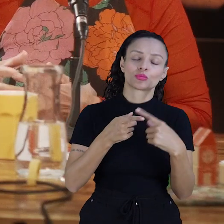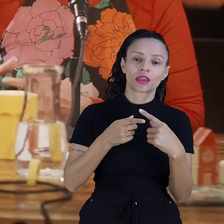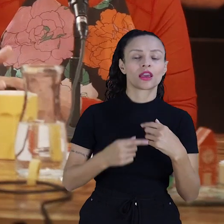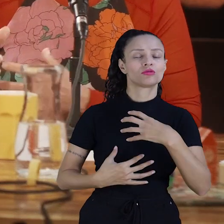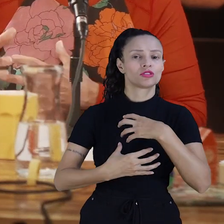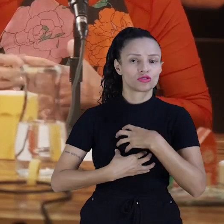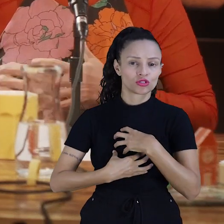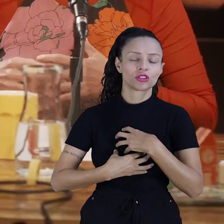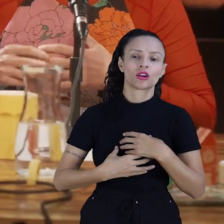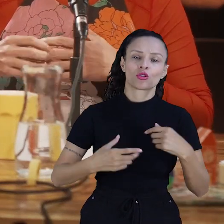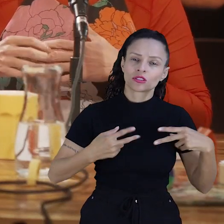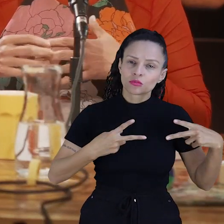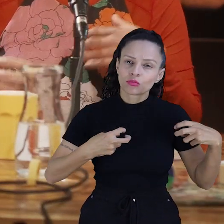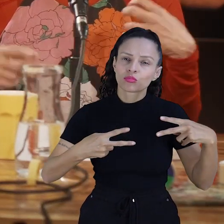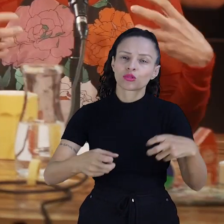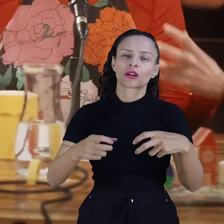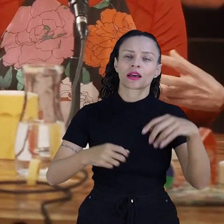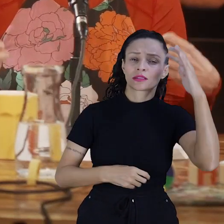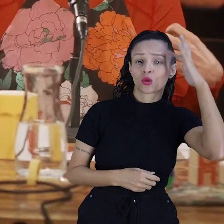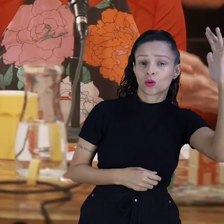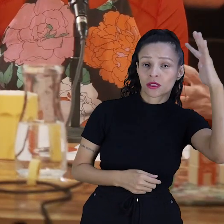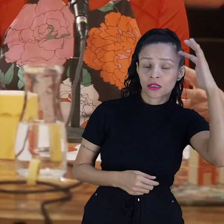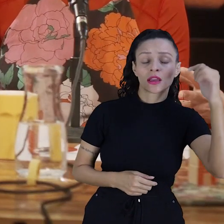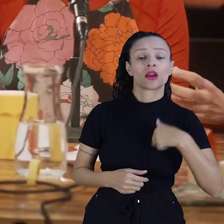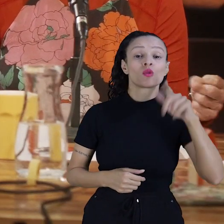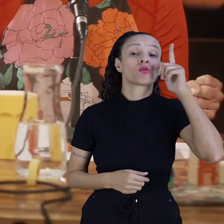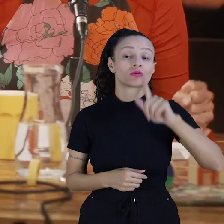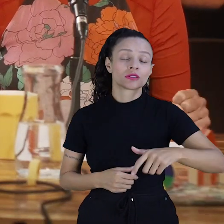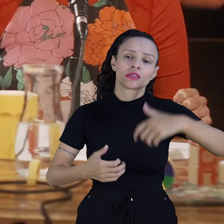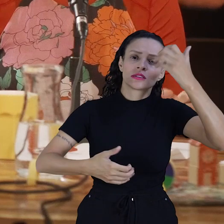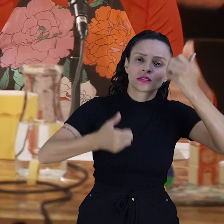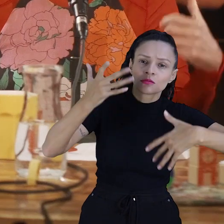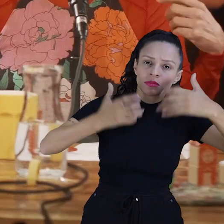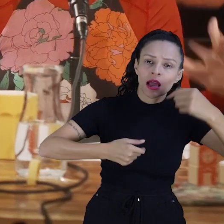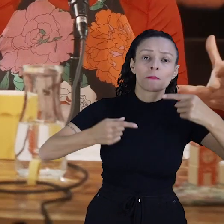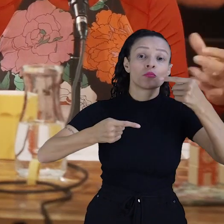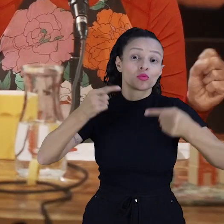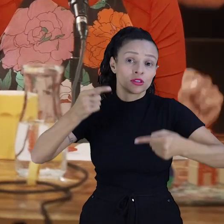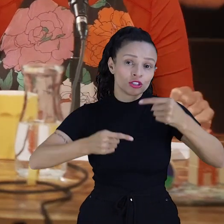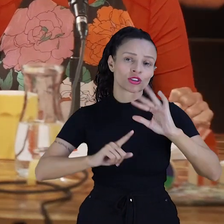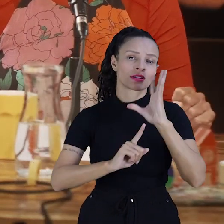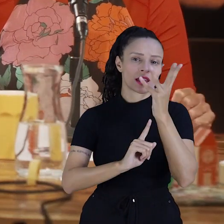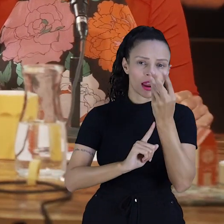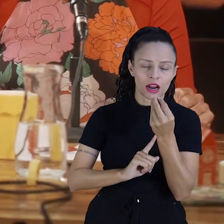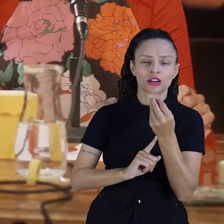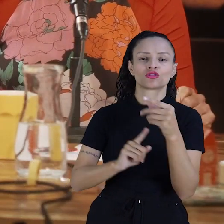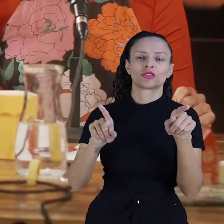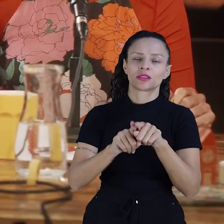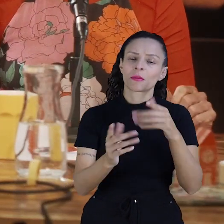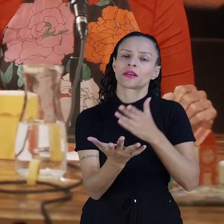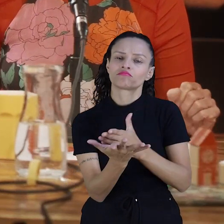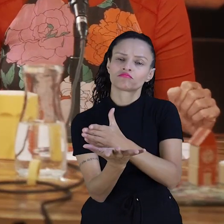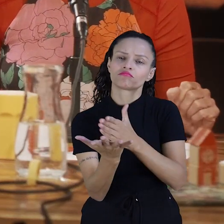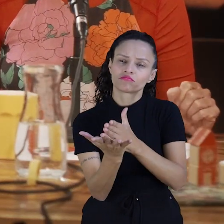eu sentia que eu conseguia explorar conteúdos teóricos, eu conseguia falar de política e arte, eu conseguia